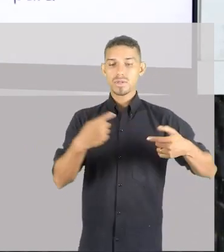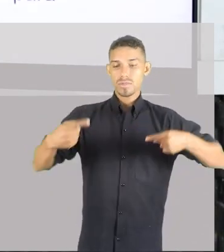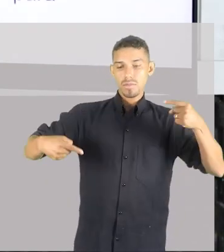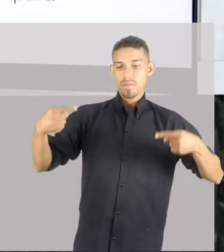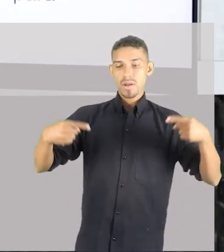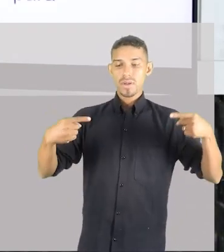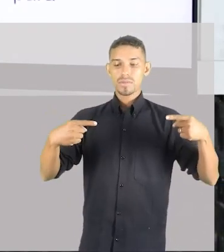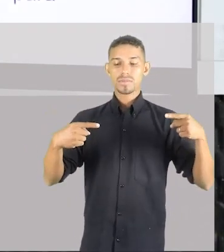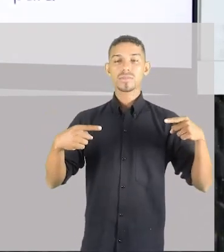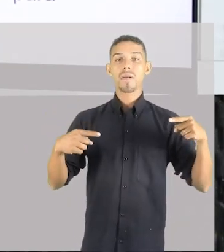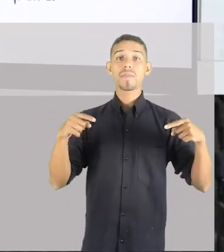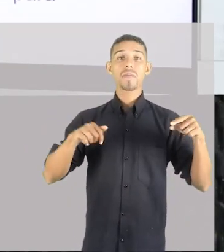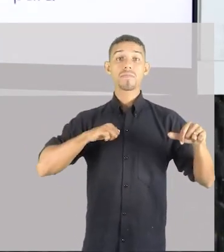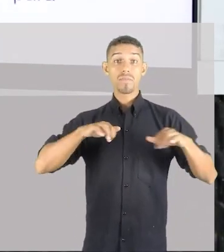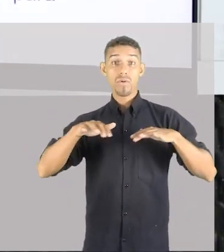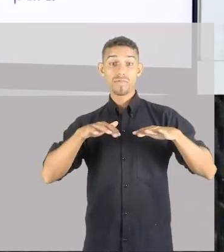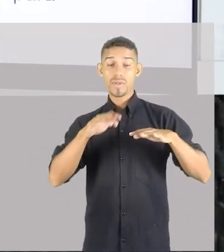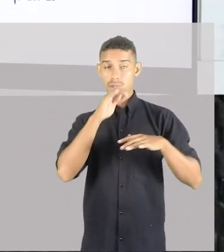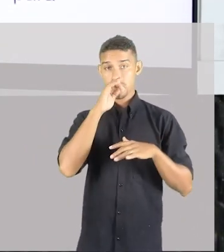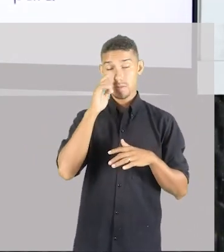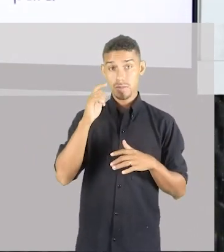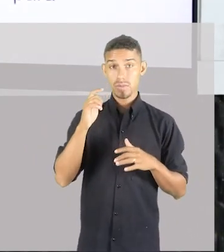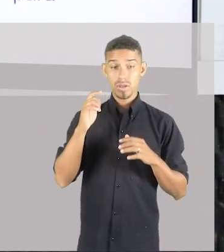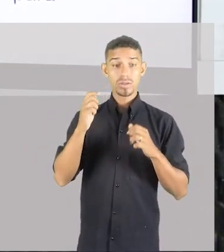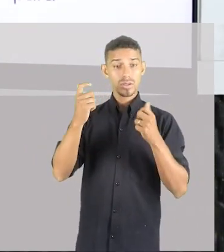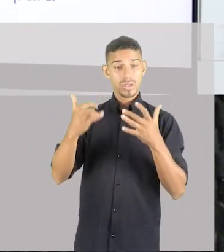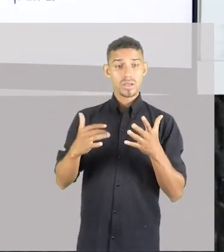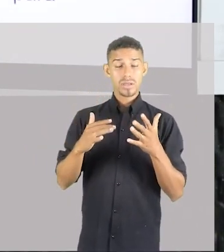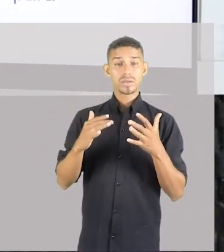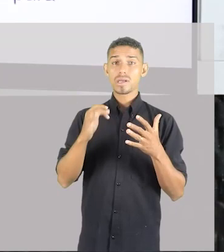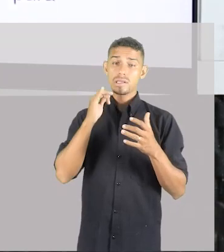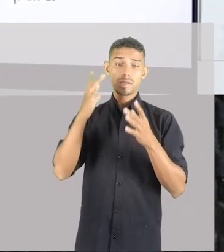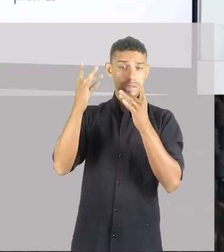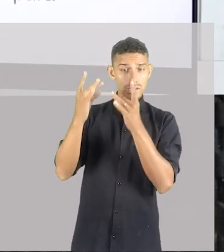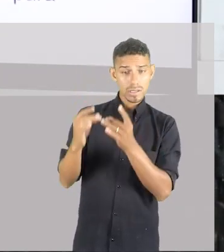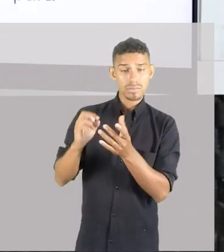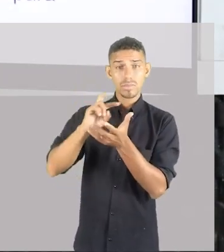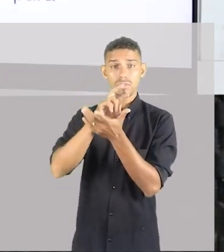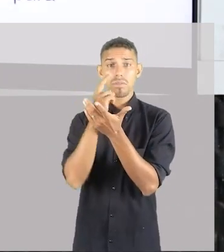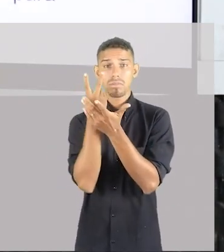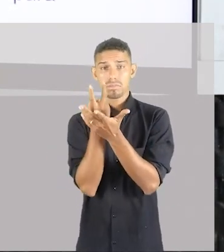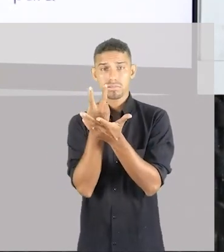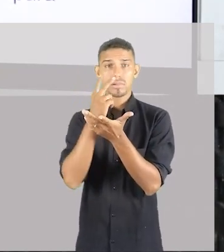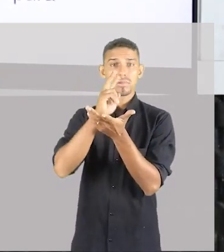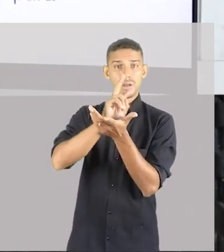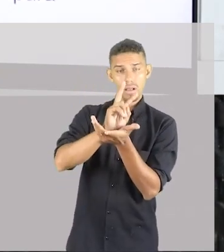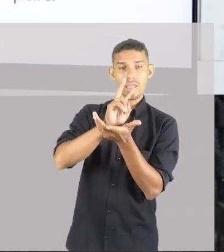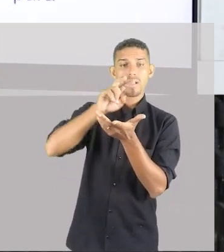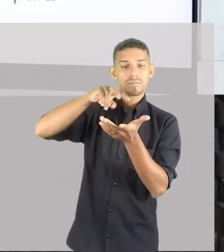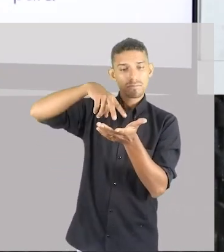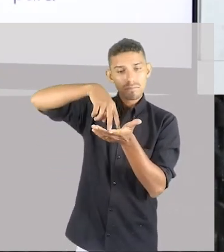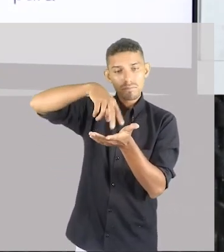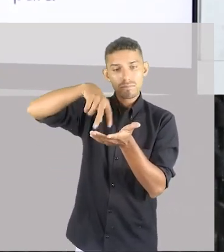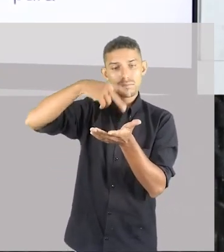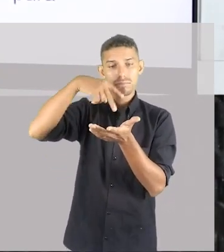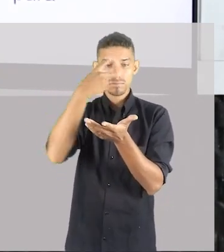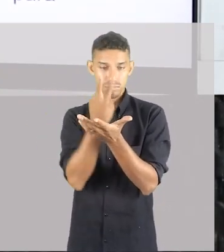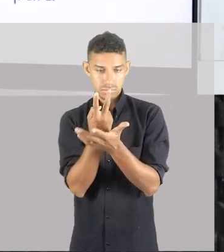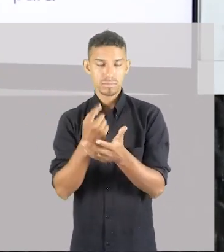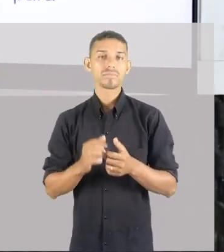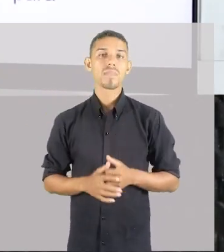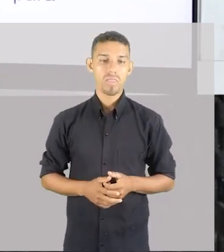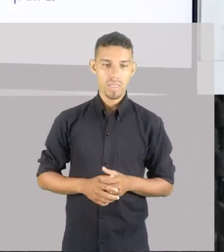em função de movimentos e quebrados estacados mas também angulares e geométricos além de acrobacias